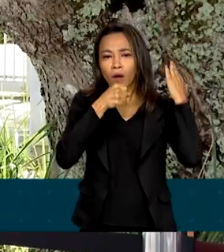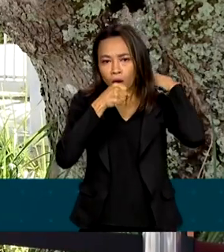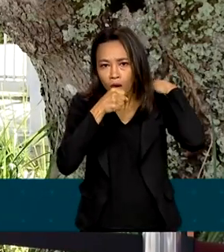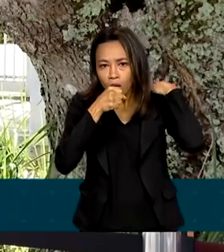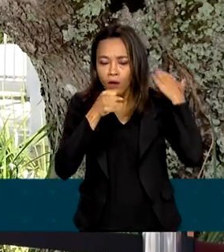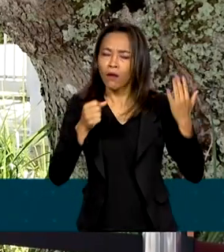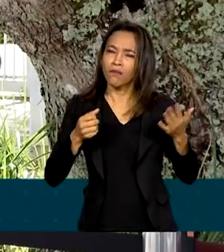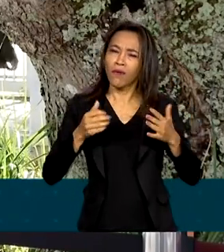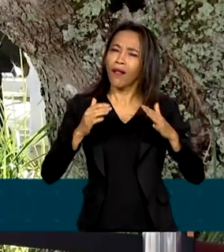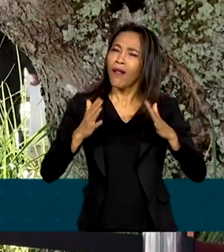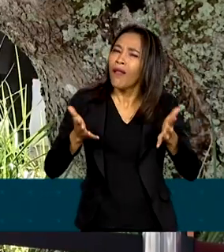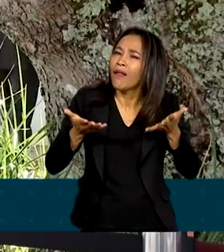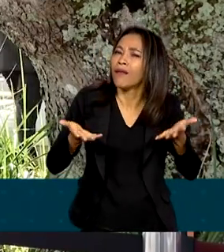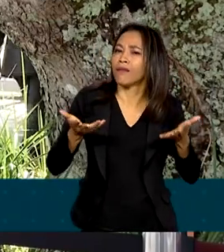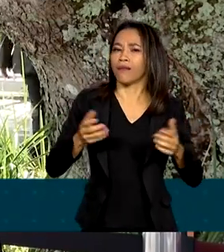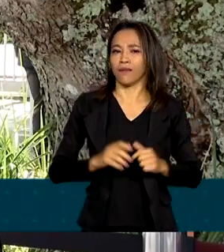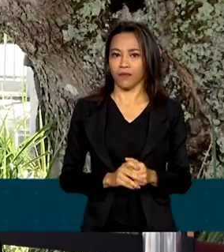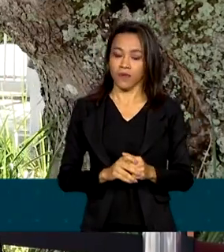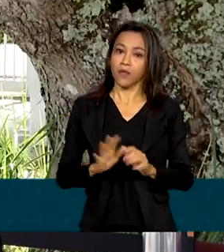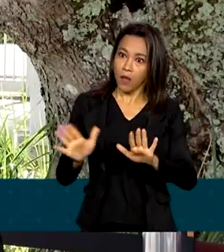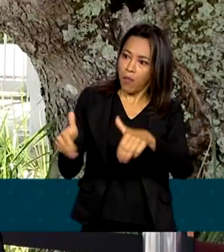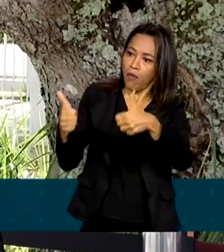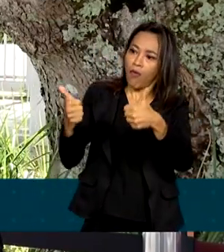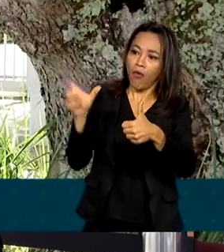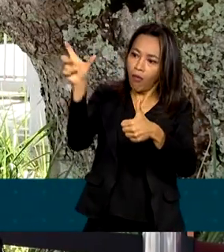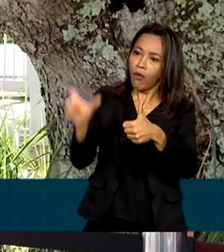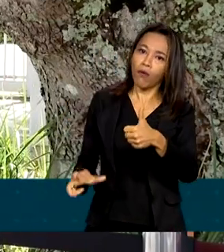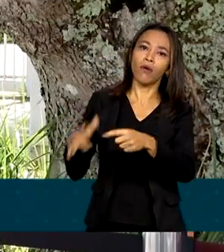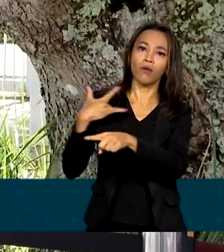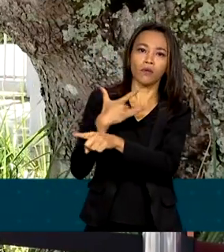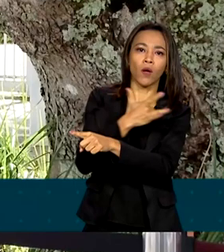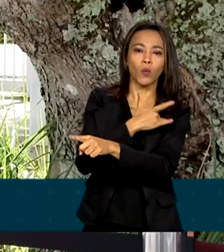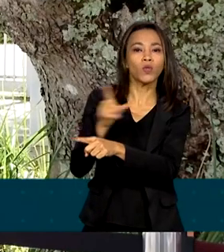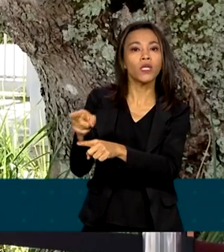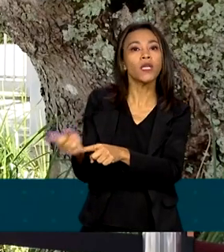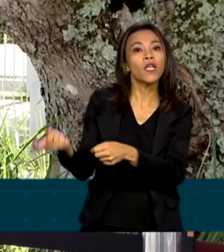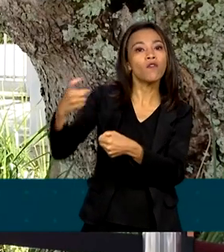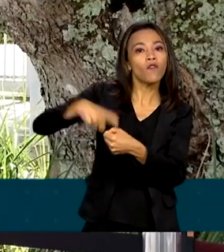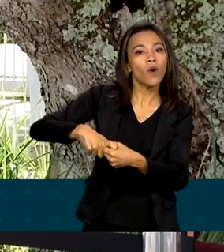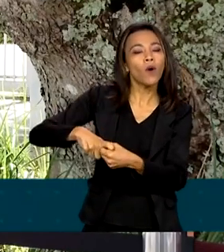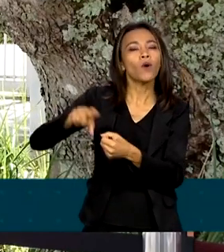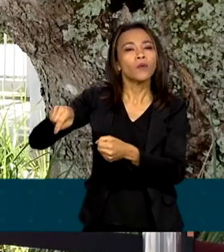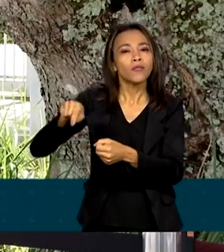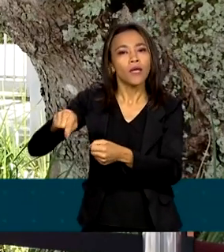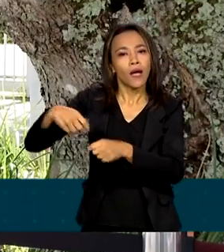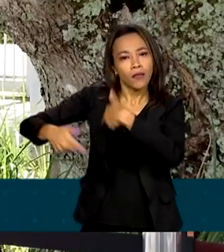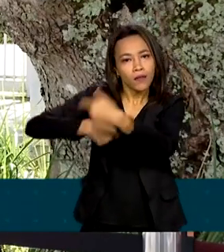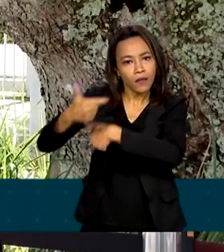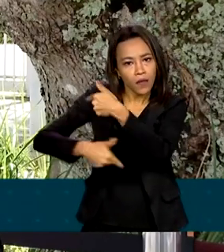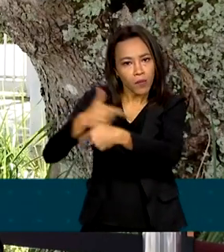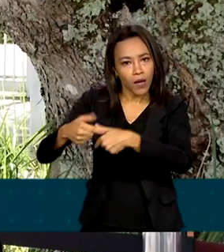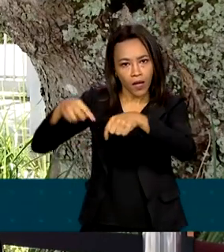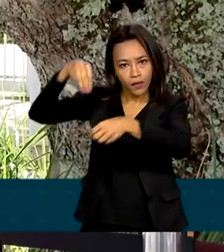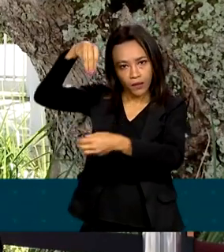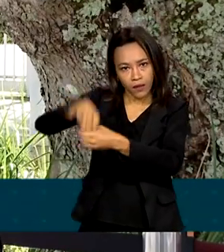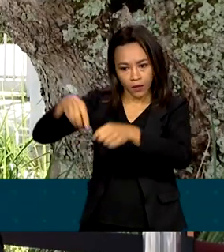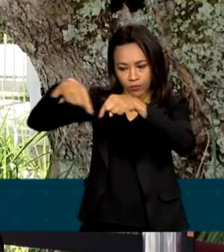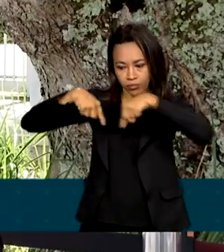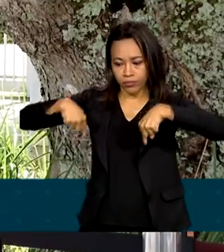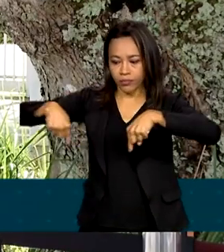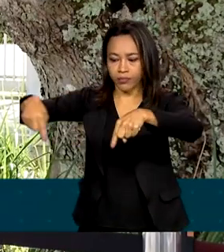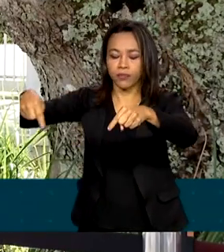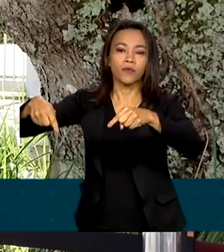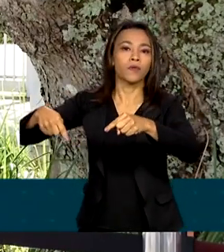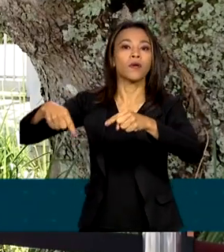melhora no quadro de saúde né a expectativa é que Lula volte a despachar em seu Gabinete no Palácio do Planalto ainda